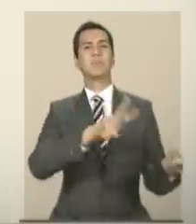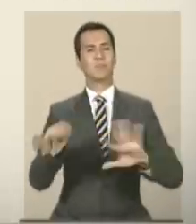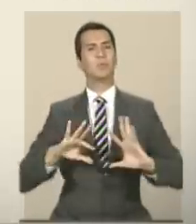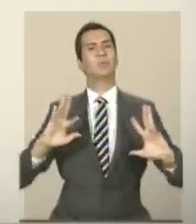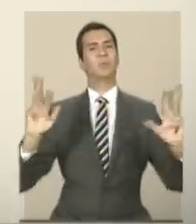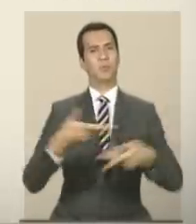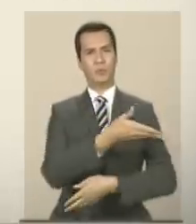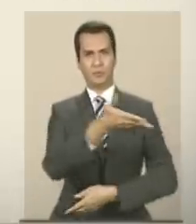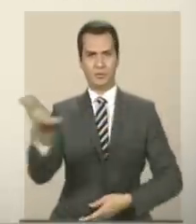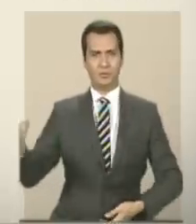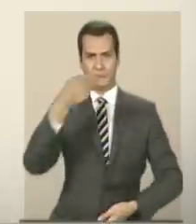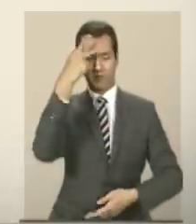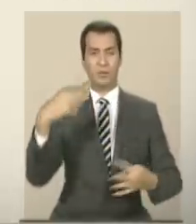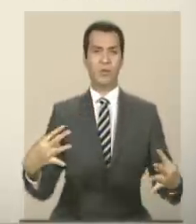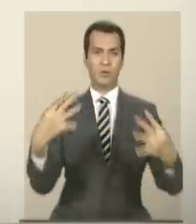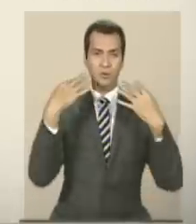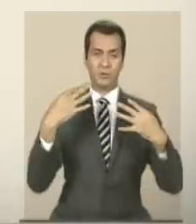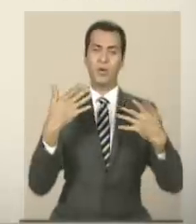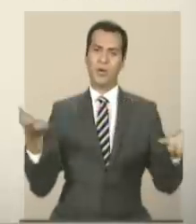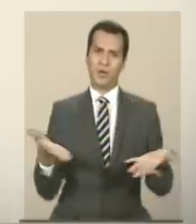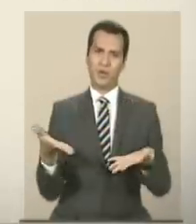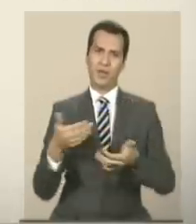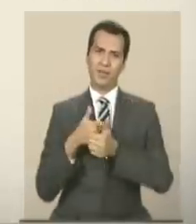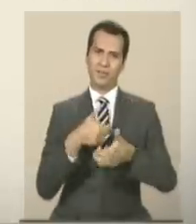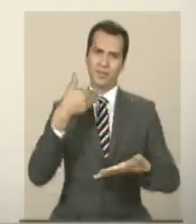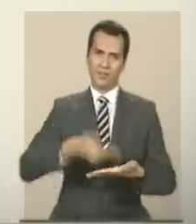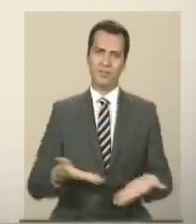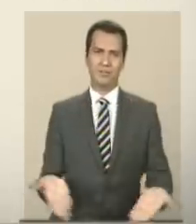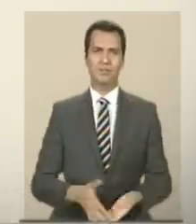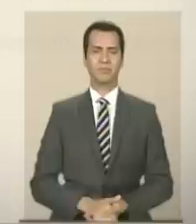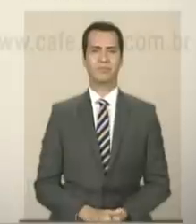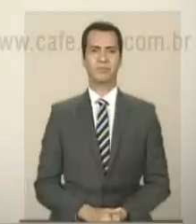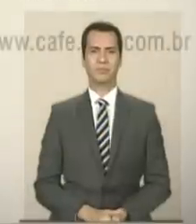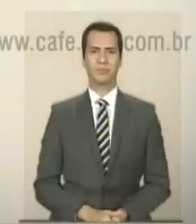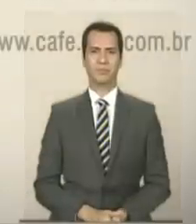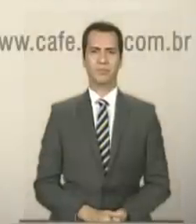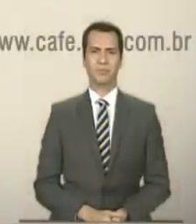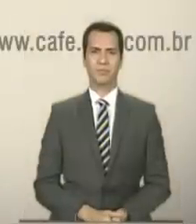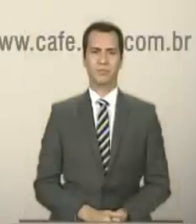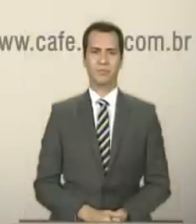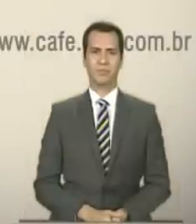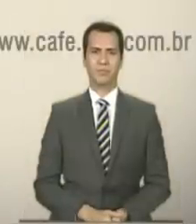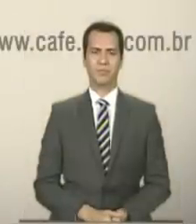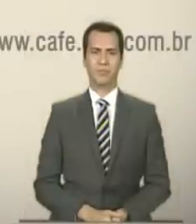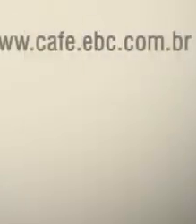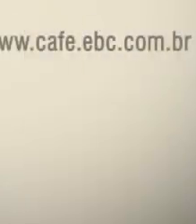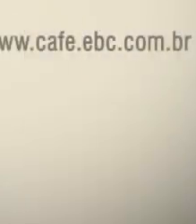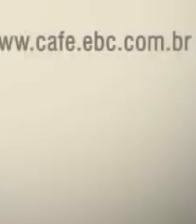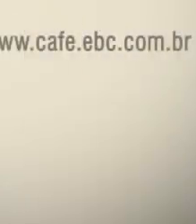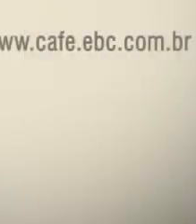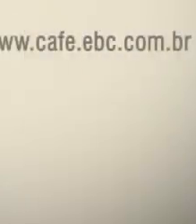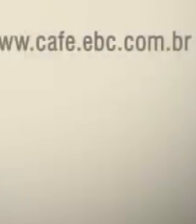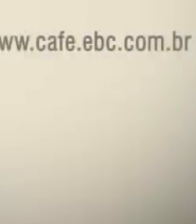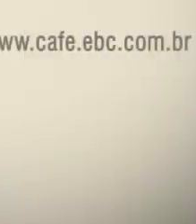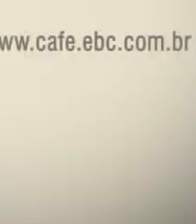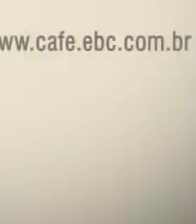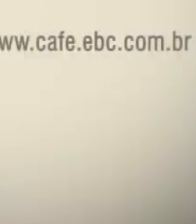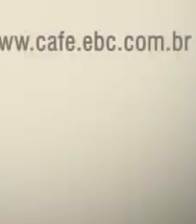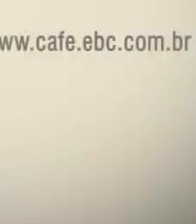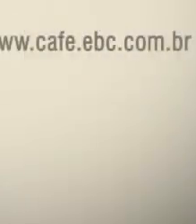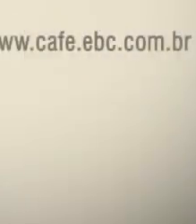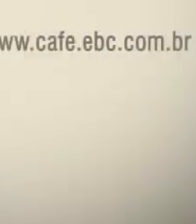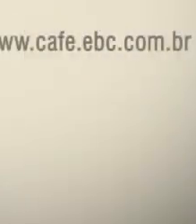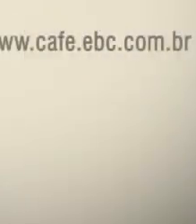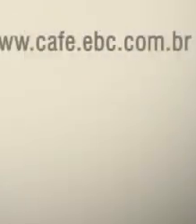para todos os ouvintes que nos acompanharam até agora. Você que nos ouve pode acessar este programa na internet. O endereço é